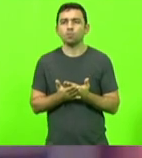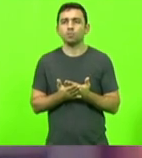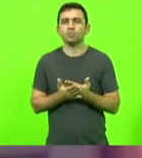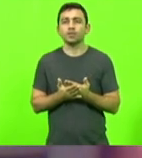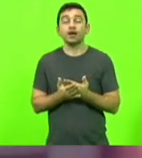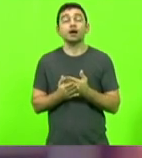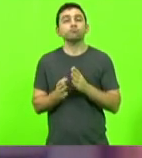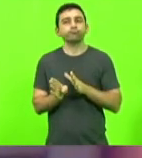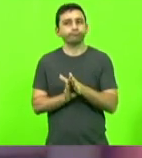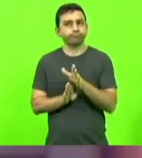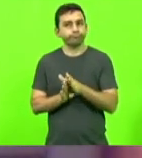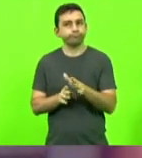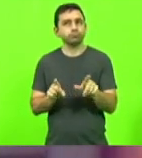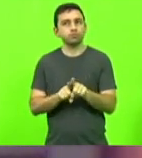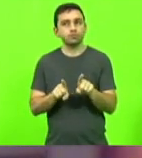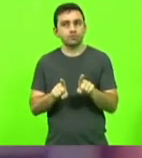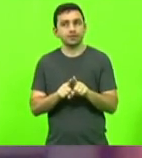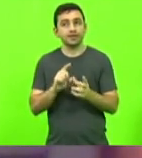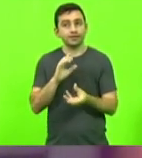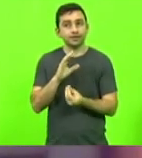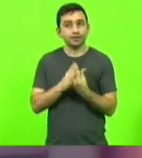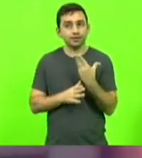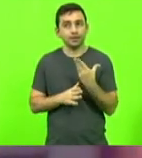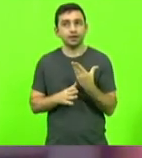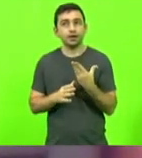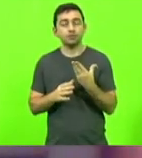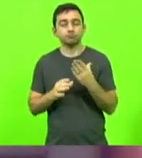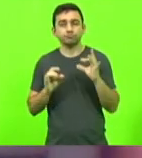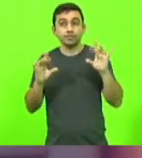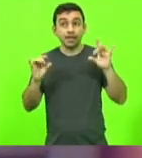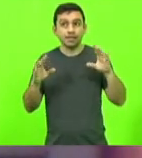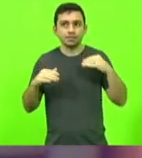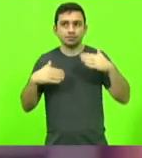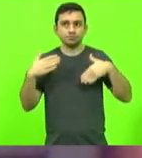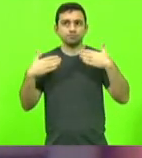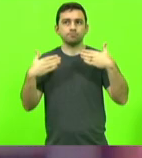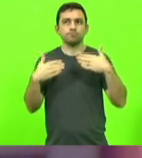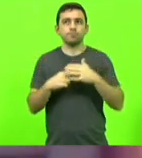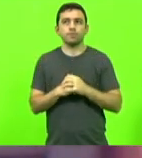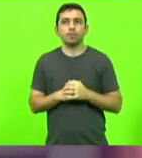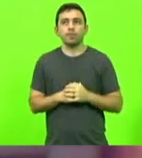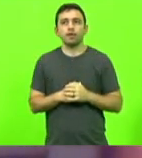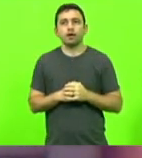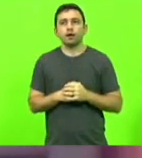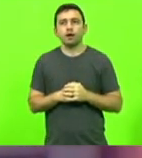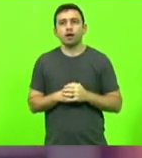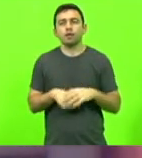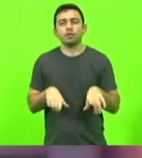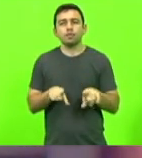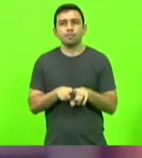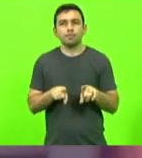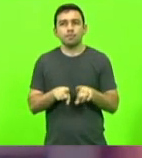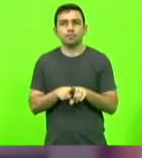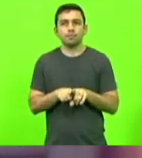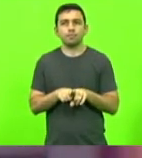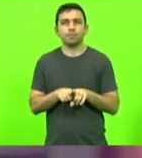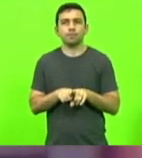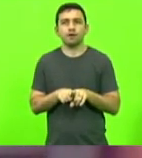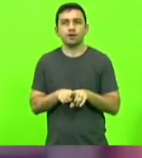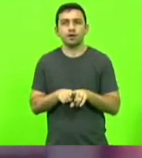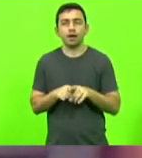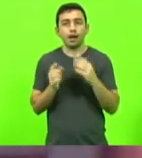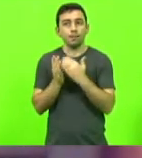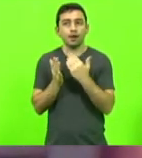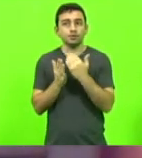sugestão também é criar... Opa, e os especialistas? E a nossa sugestão também é criar o cargo de